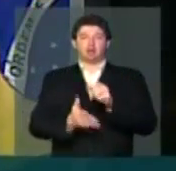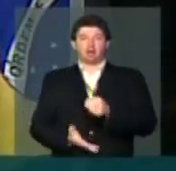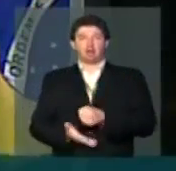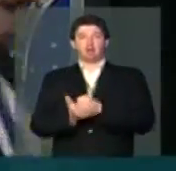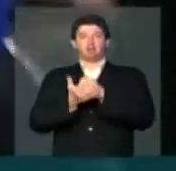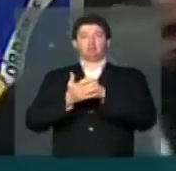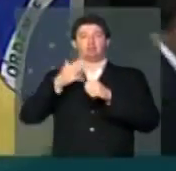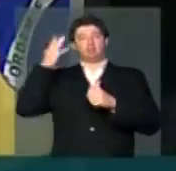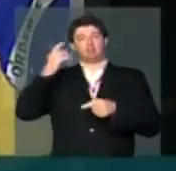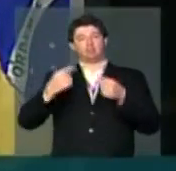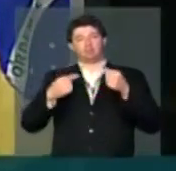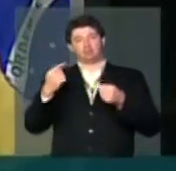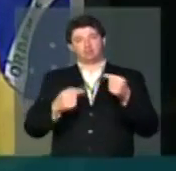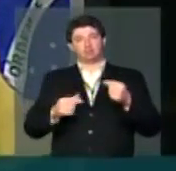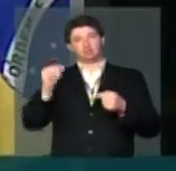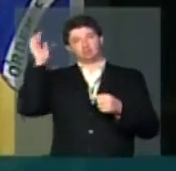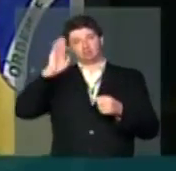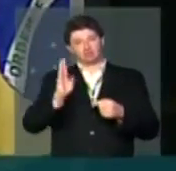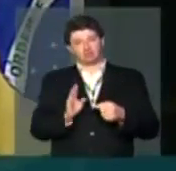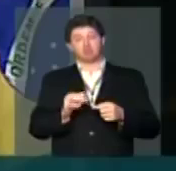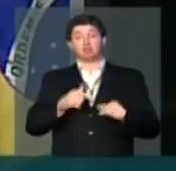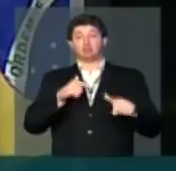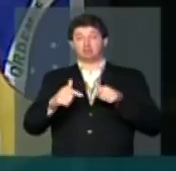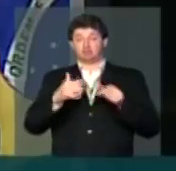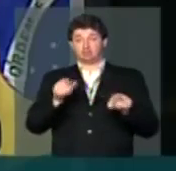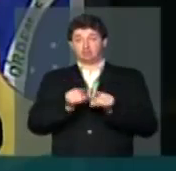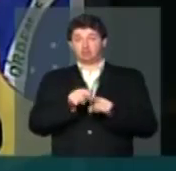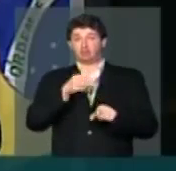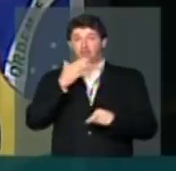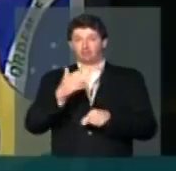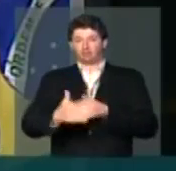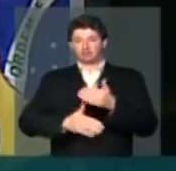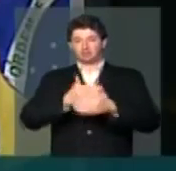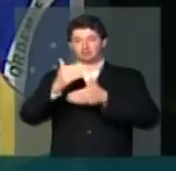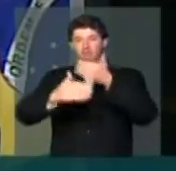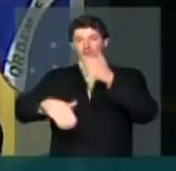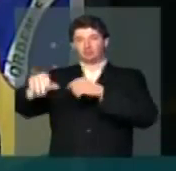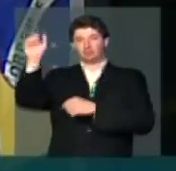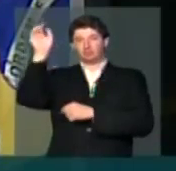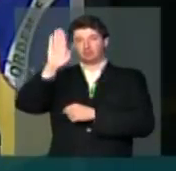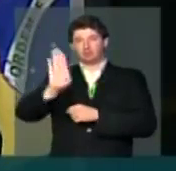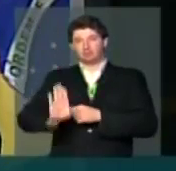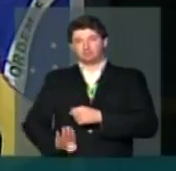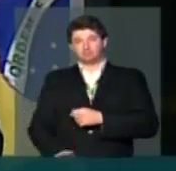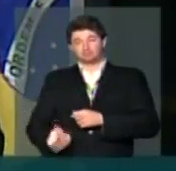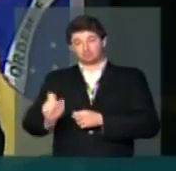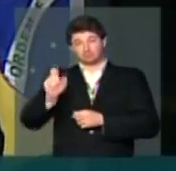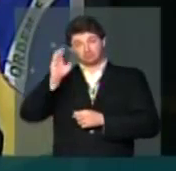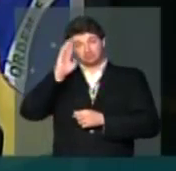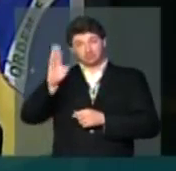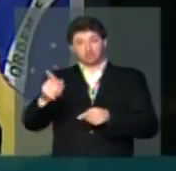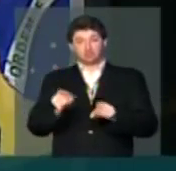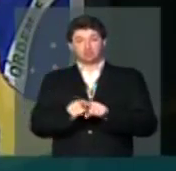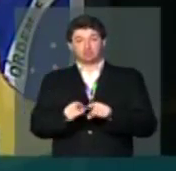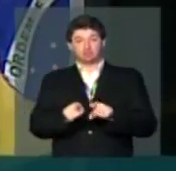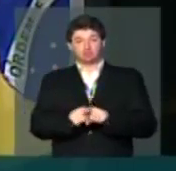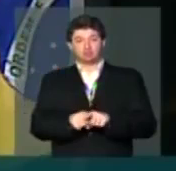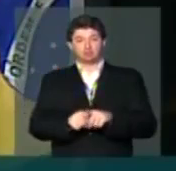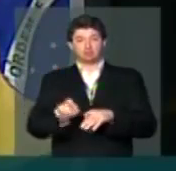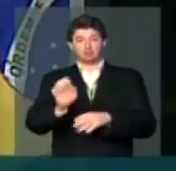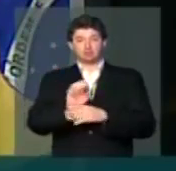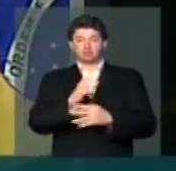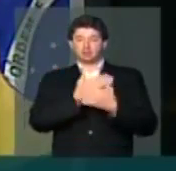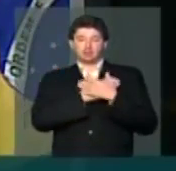brasileira e para trabalhar em prol do desenvolvimento do nosso Brasil e principalmente do meu querido